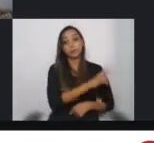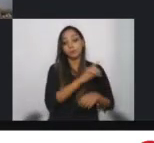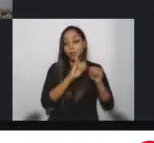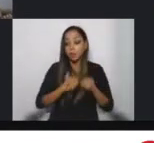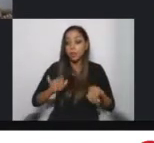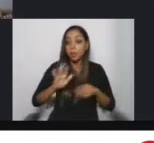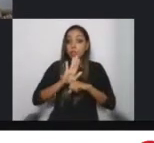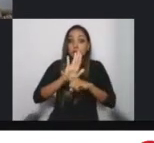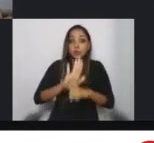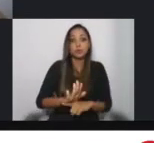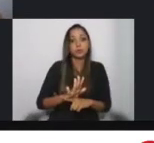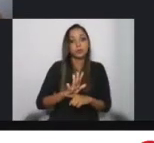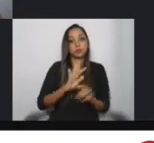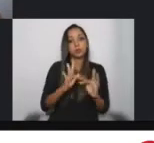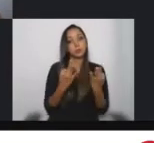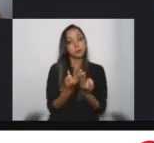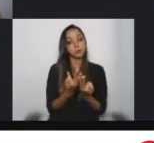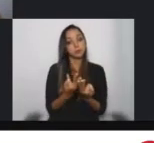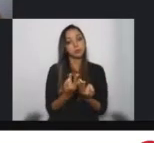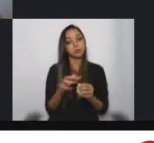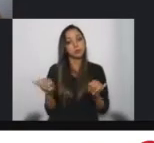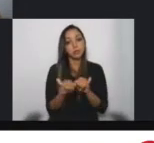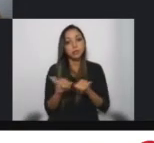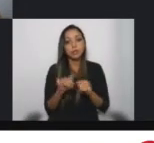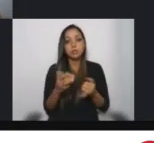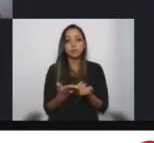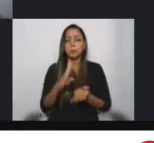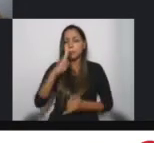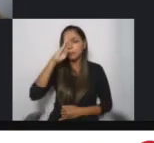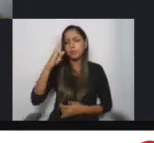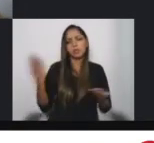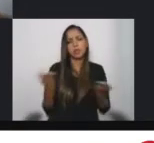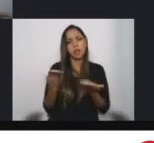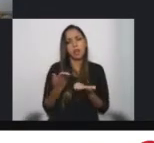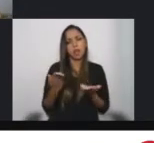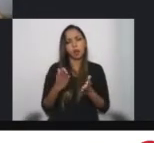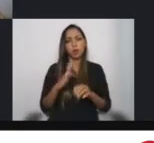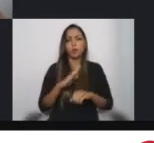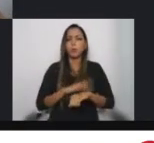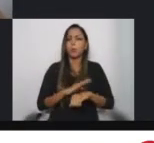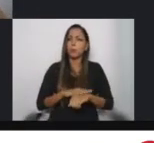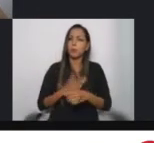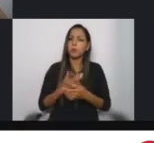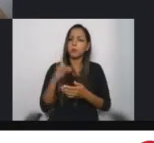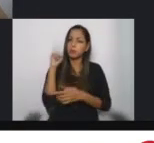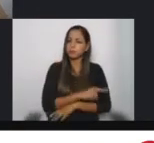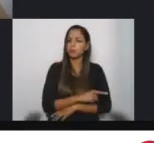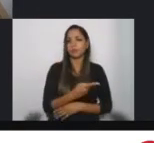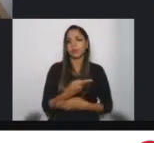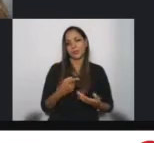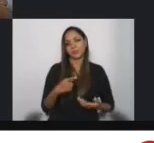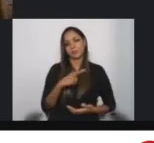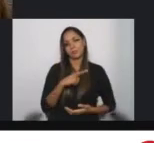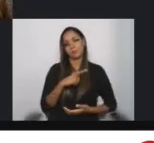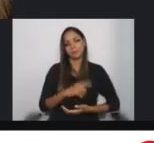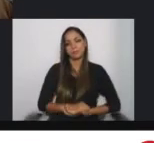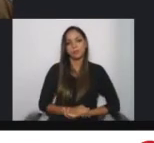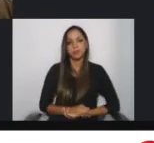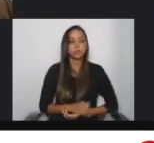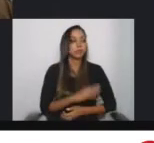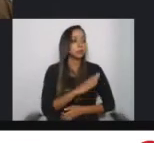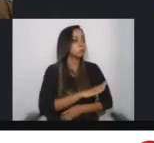estamos vivendo. Então, agradeço, senhor presidente. Em discussão, senhor presidente. Em discussão, senhor presidente. Pois não.